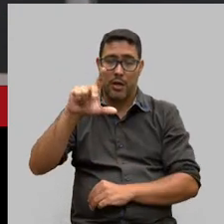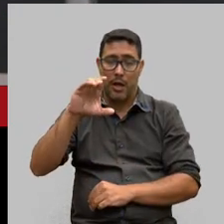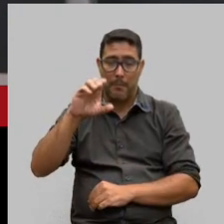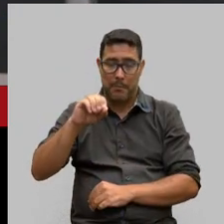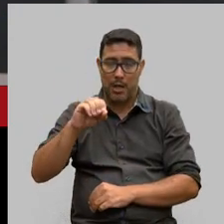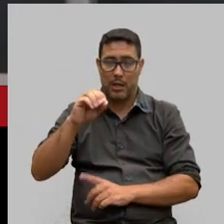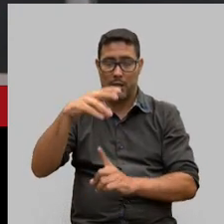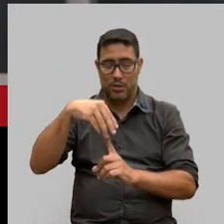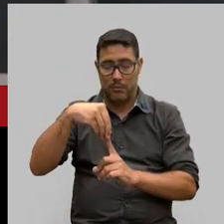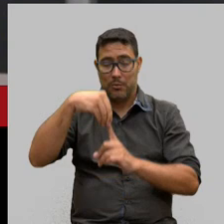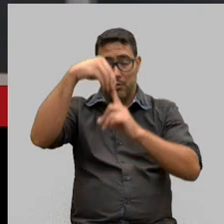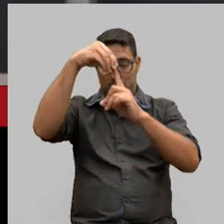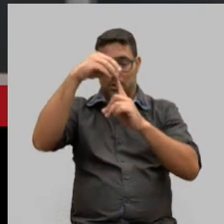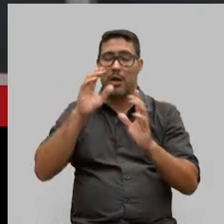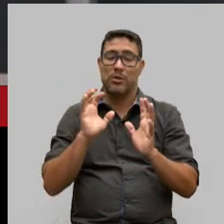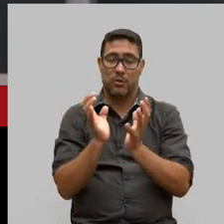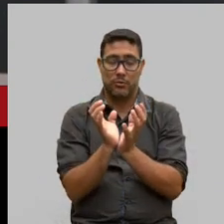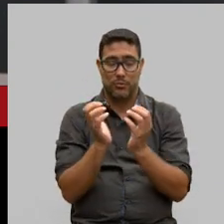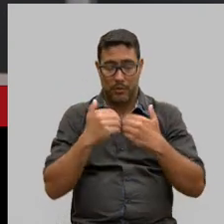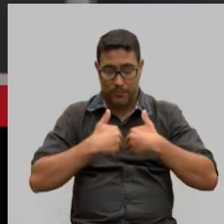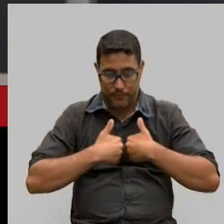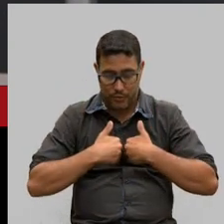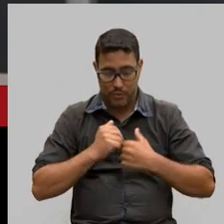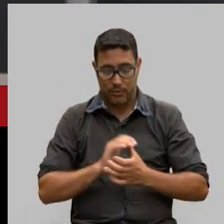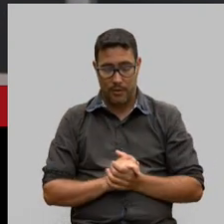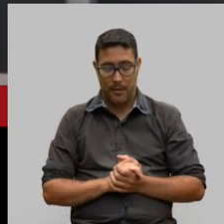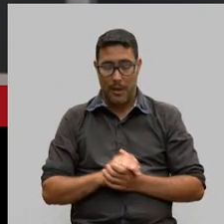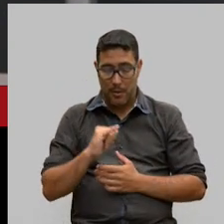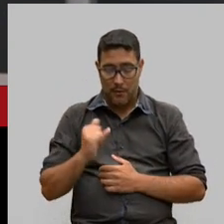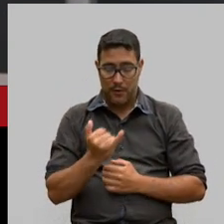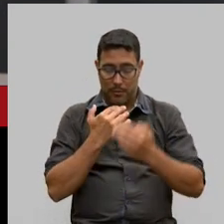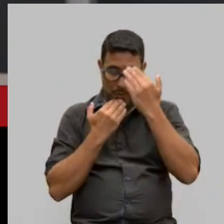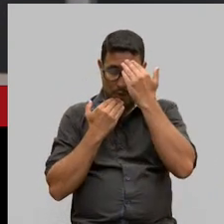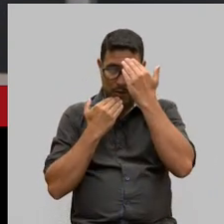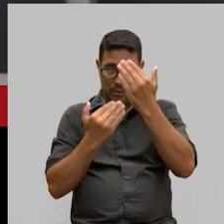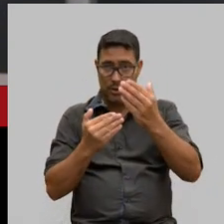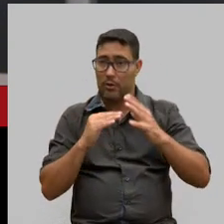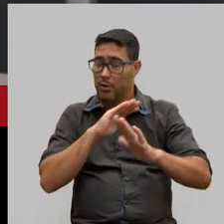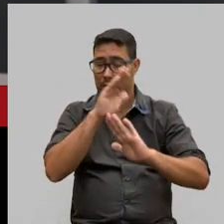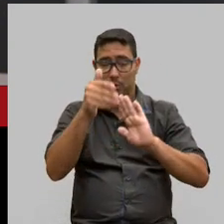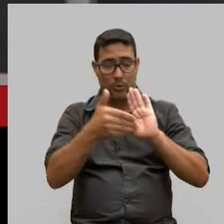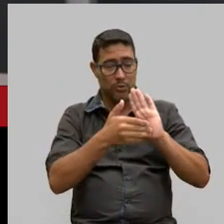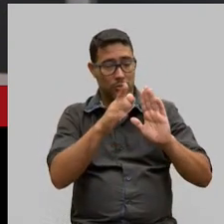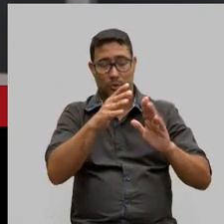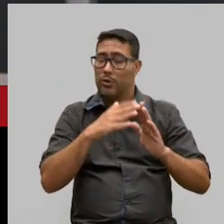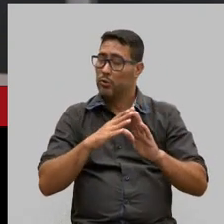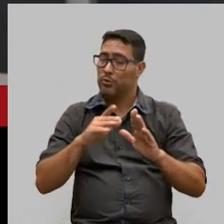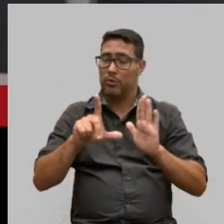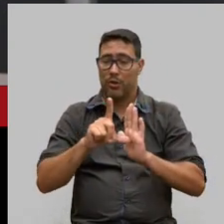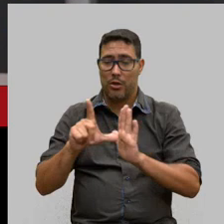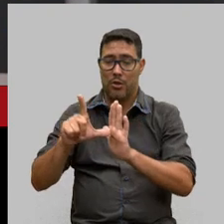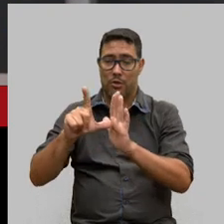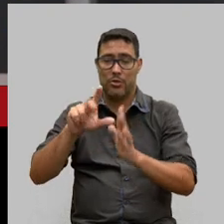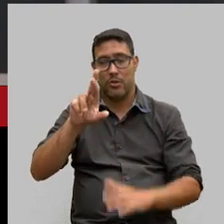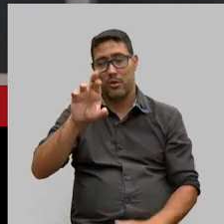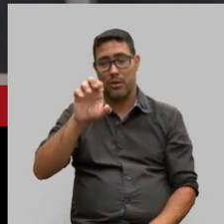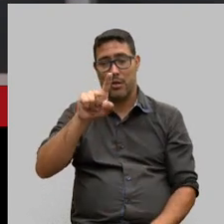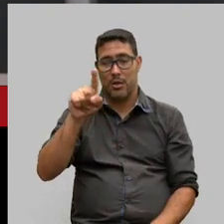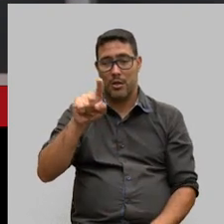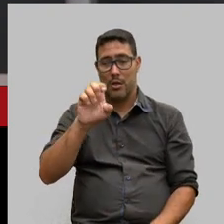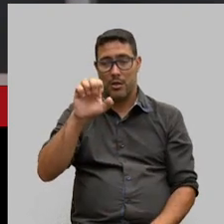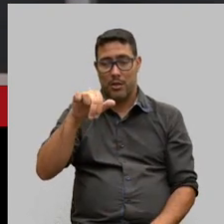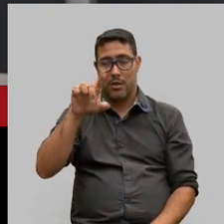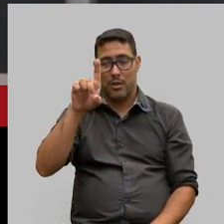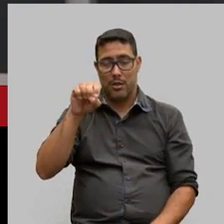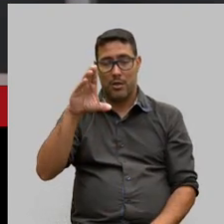nossos autistas aproveito para agradecer a todo o comércio de rezente costa que aderiu à nossa lei com